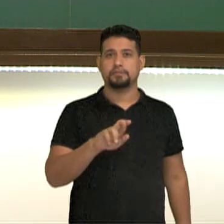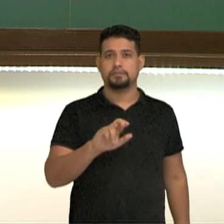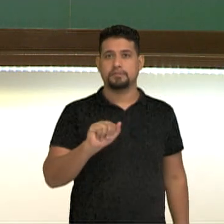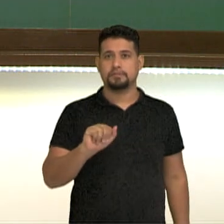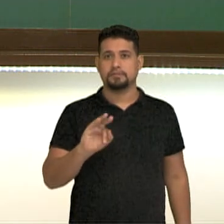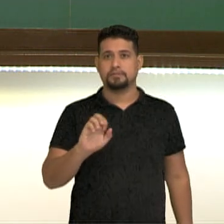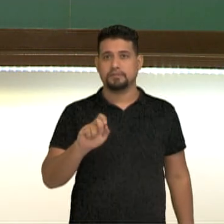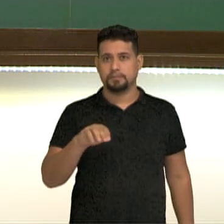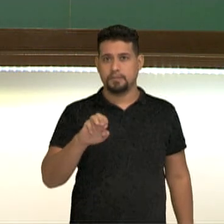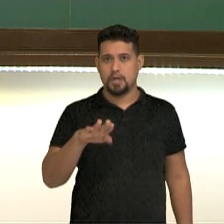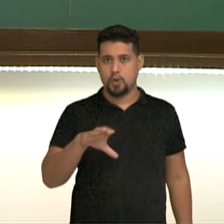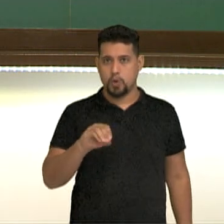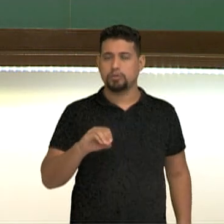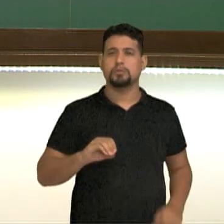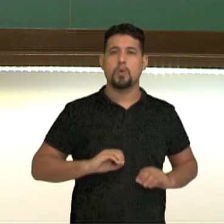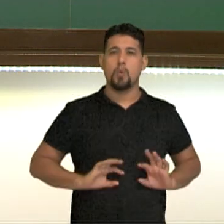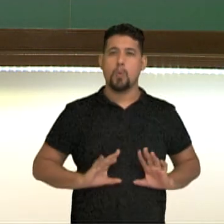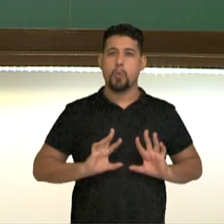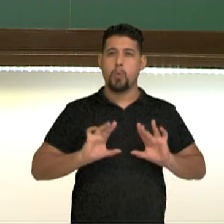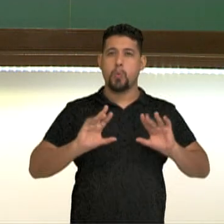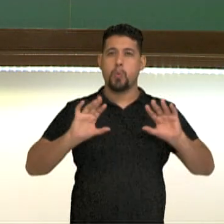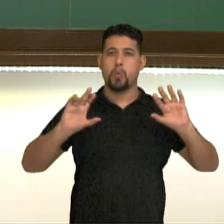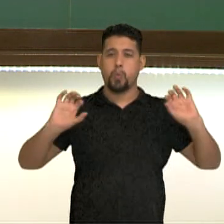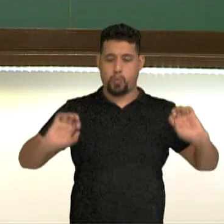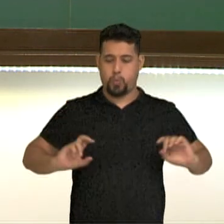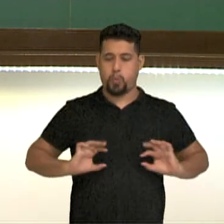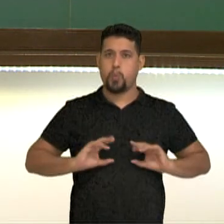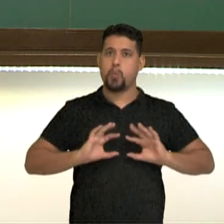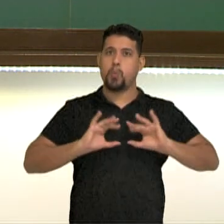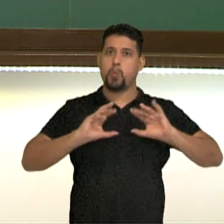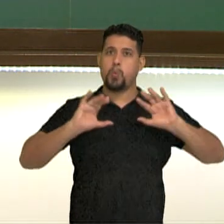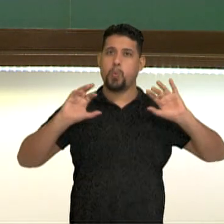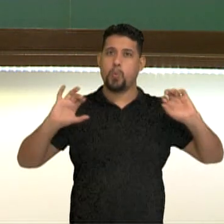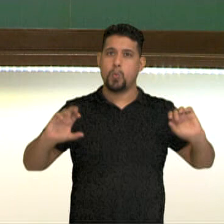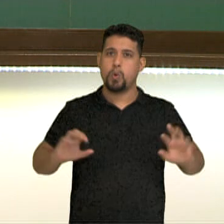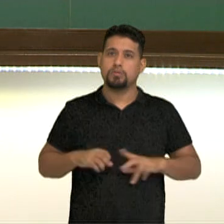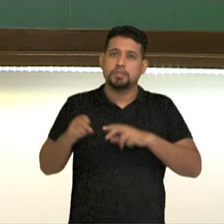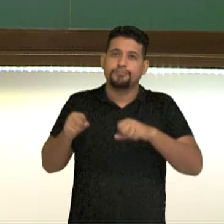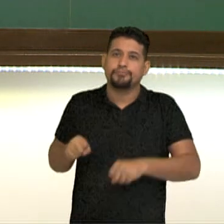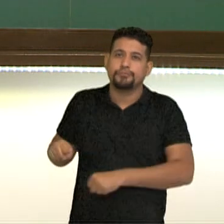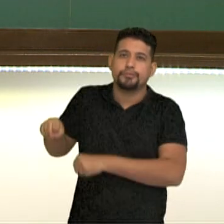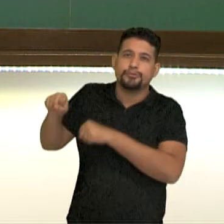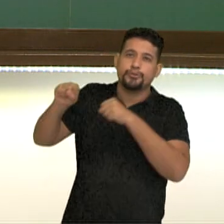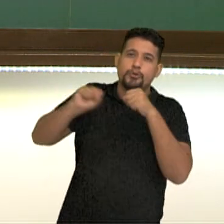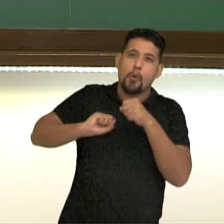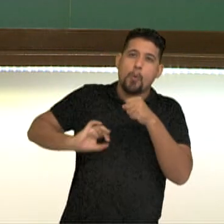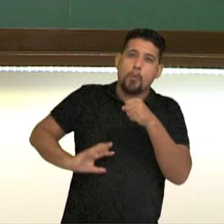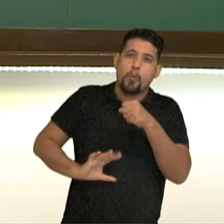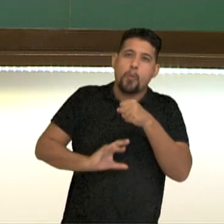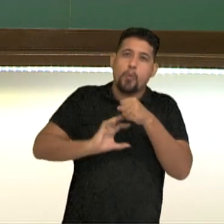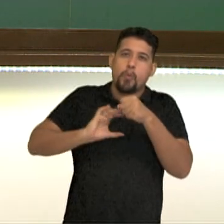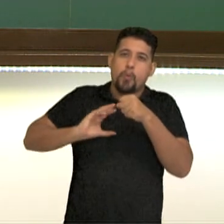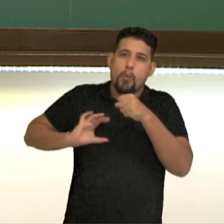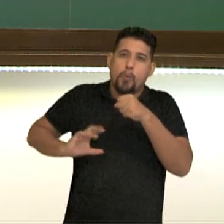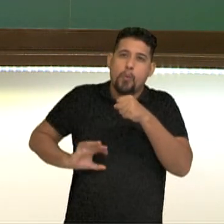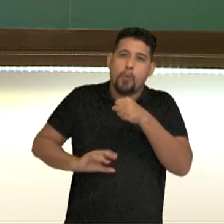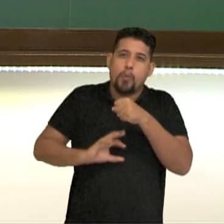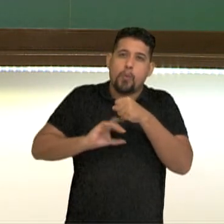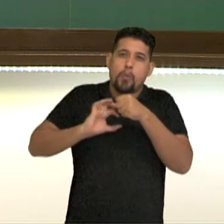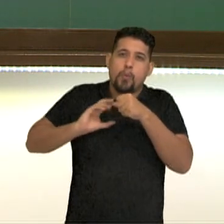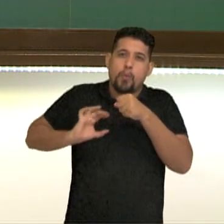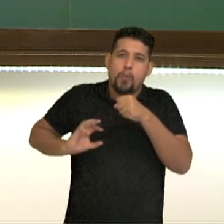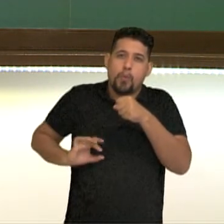calor, que são as ondas infravermelhas. E quando você coloca o cobertor, este calor que sai do teu corpo, ele